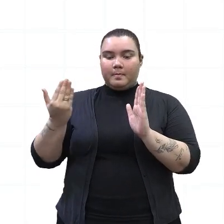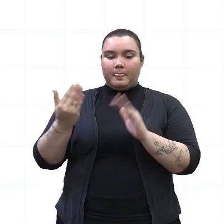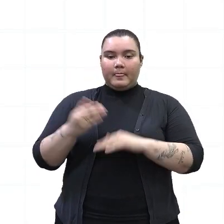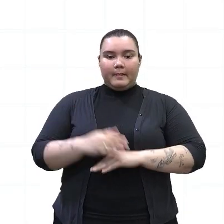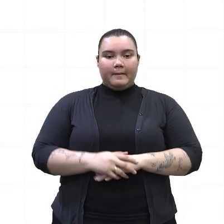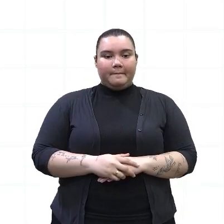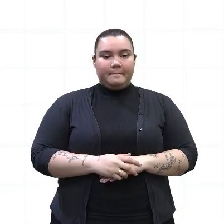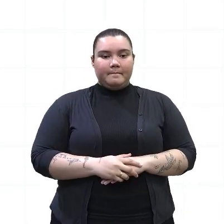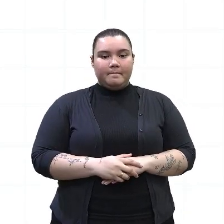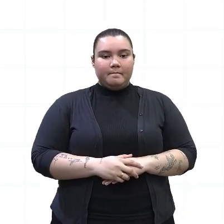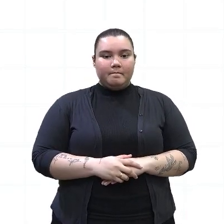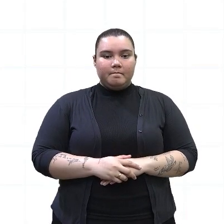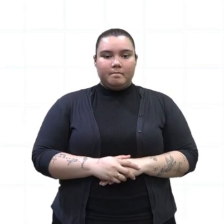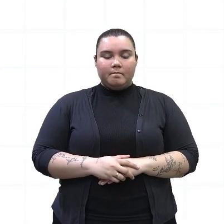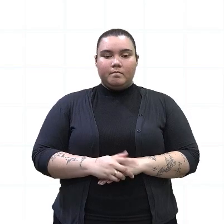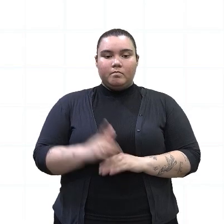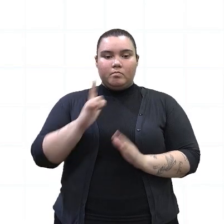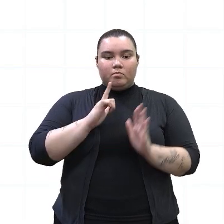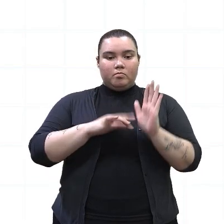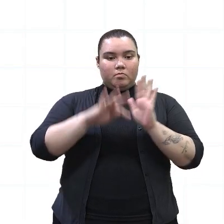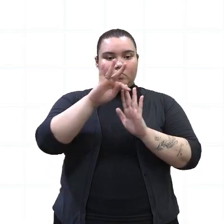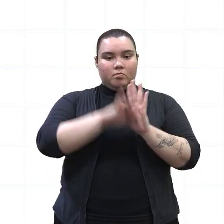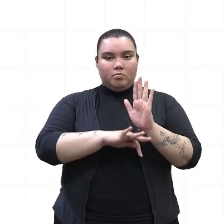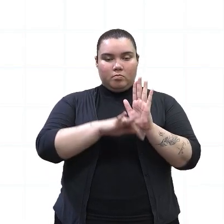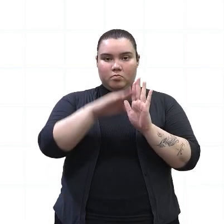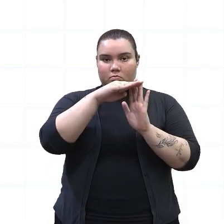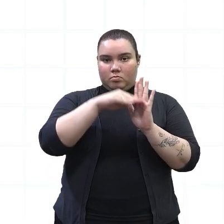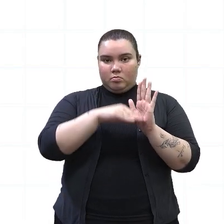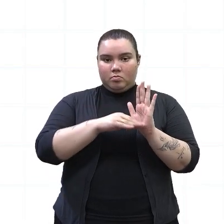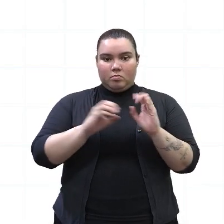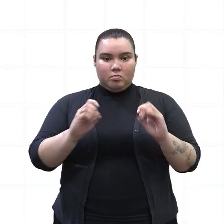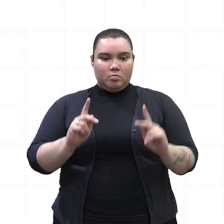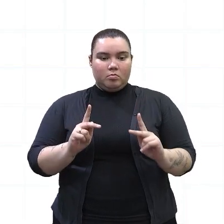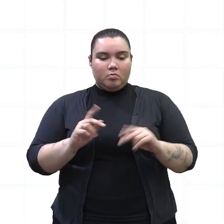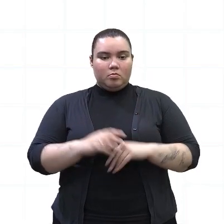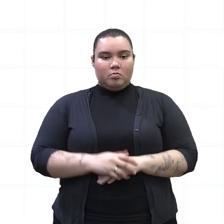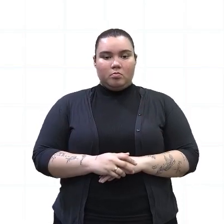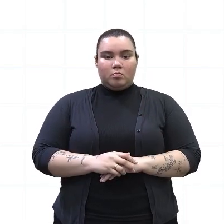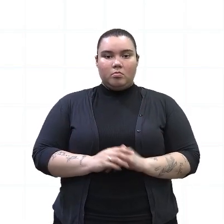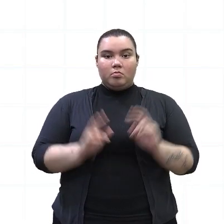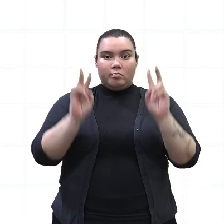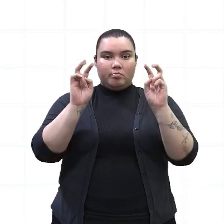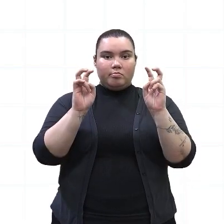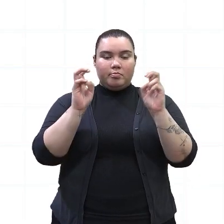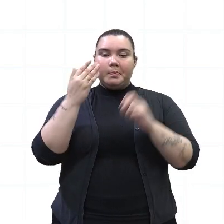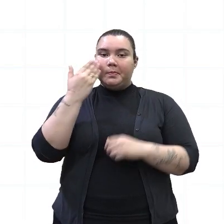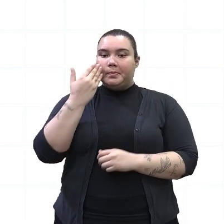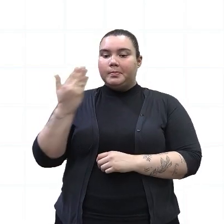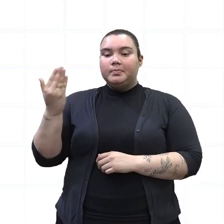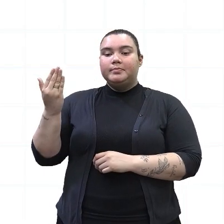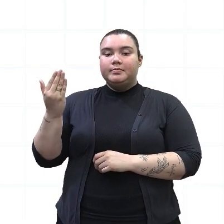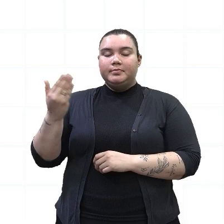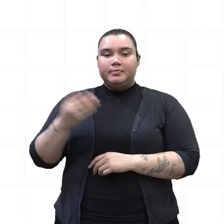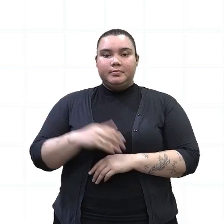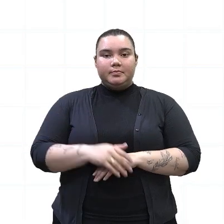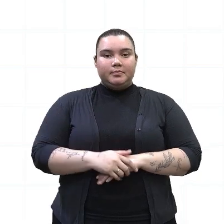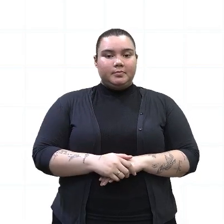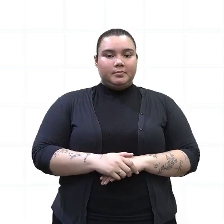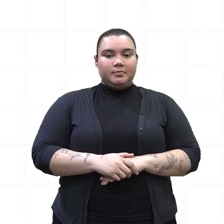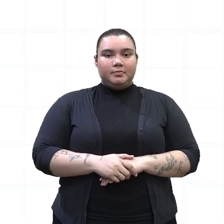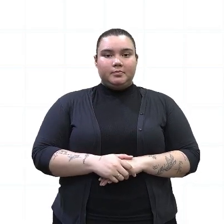só, nós temos aí o texto, certo? O título é Shortest